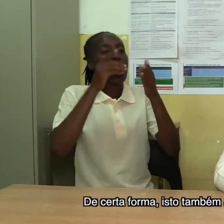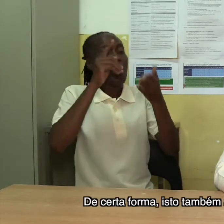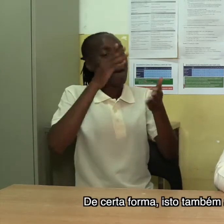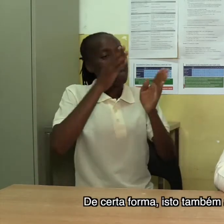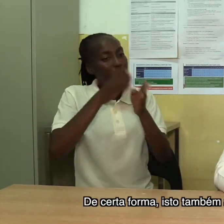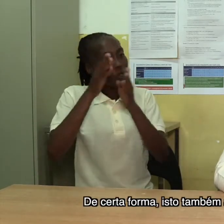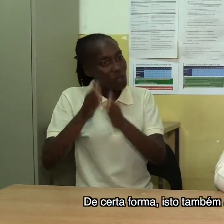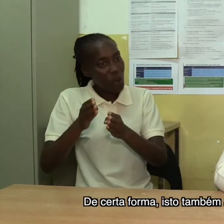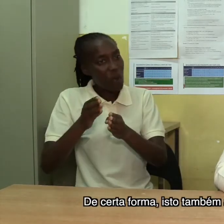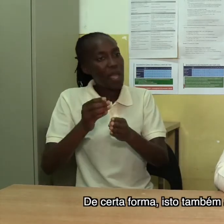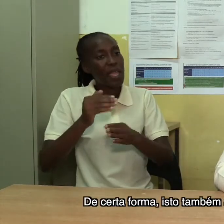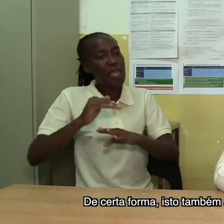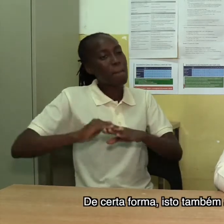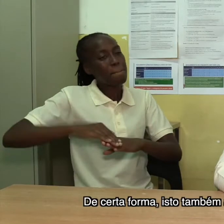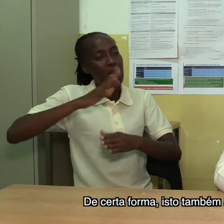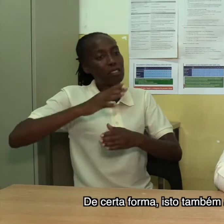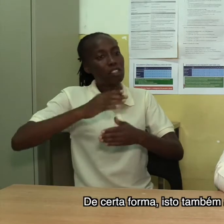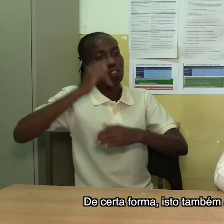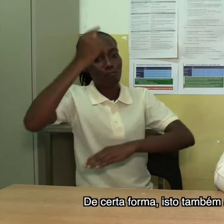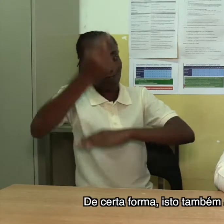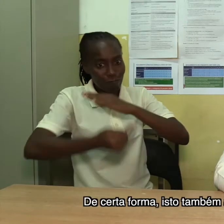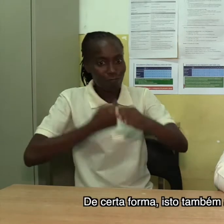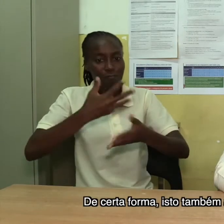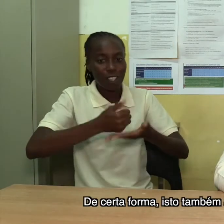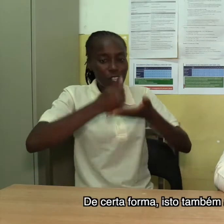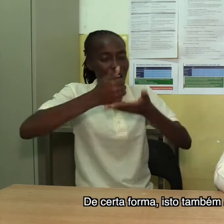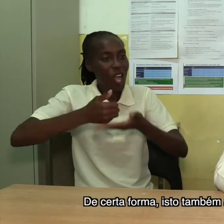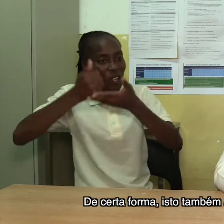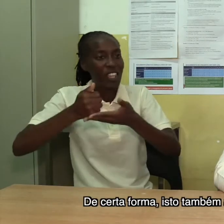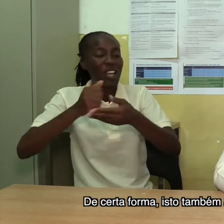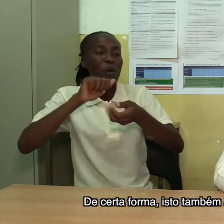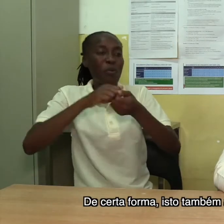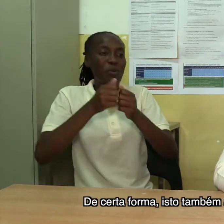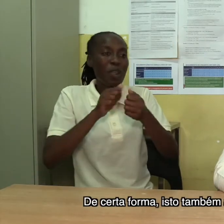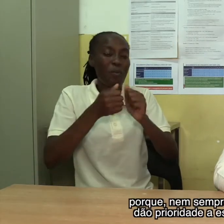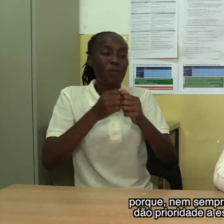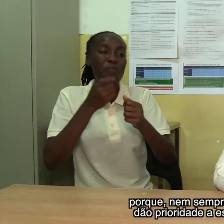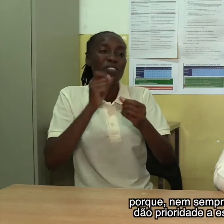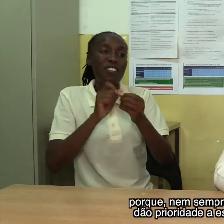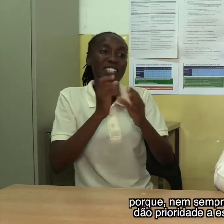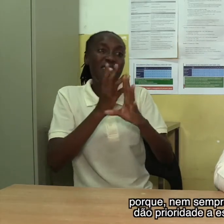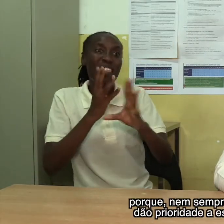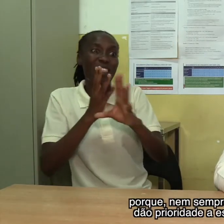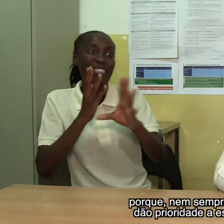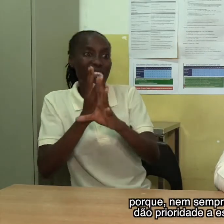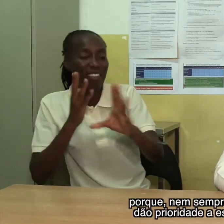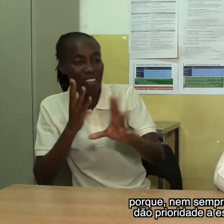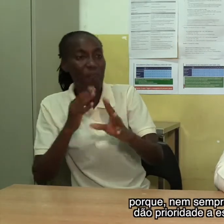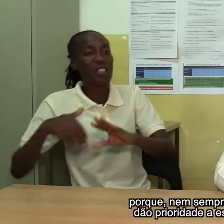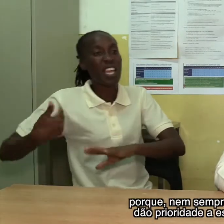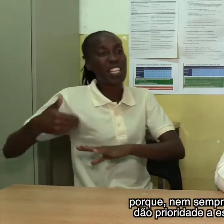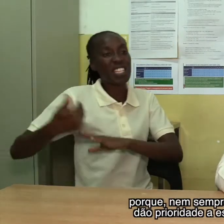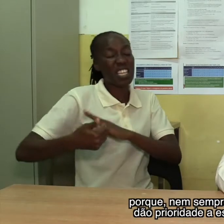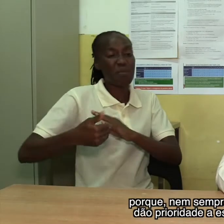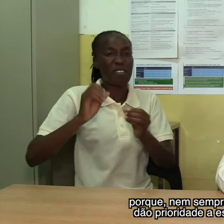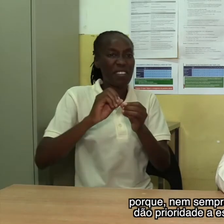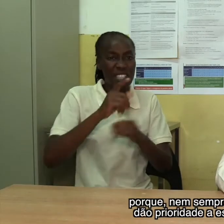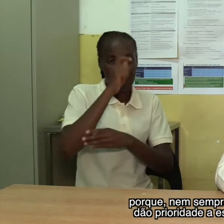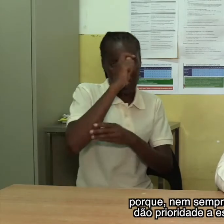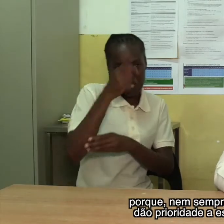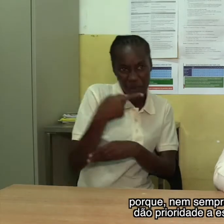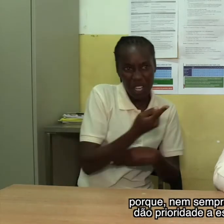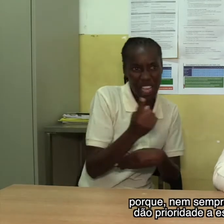Então, de uma certa forma, isso também acaba congestionando, porque nem sempre as pessoas dão prioridade a